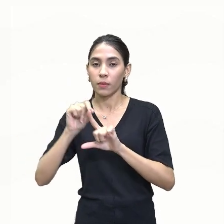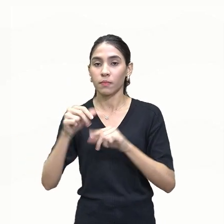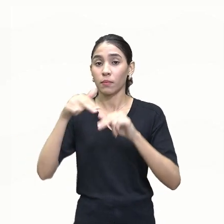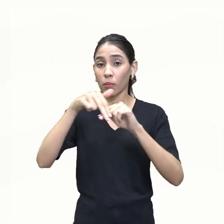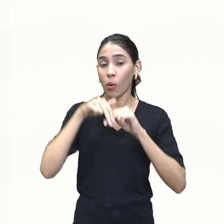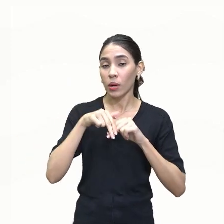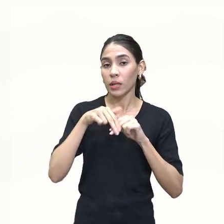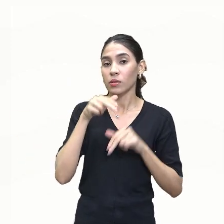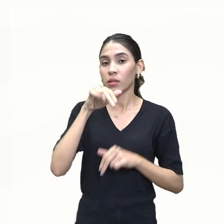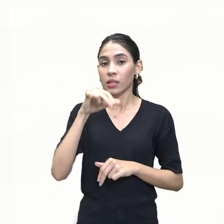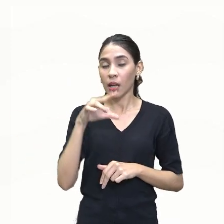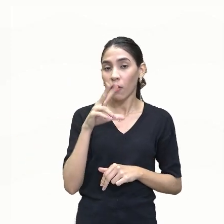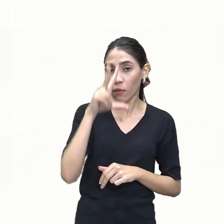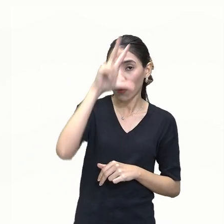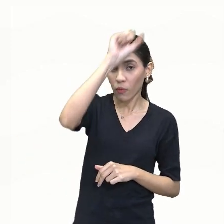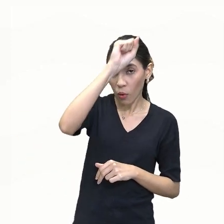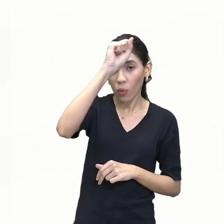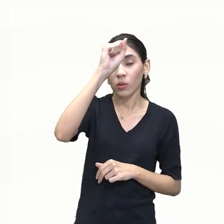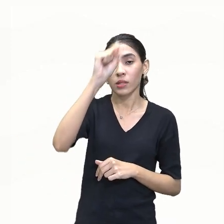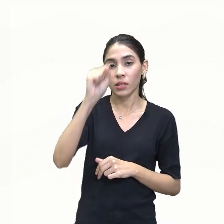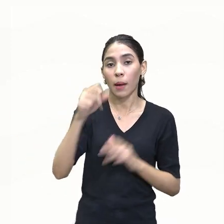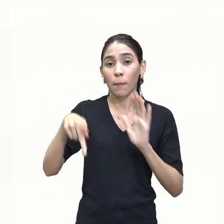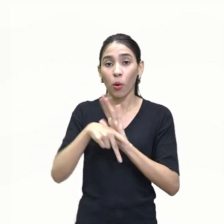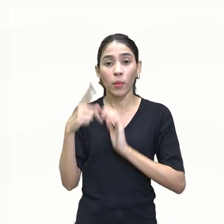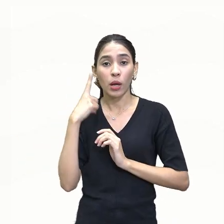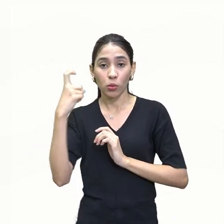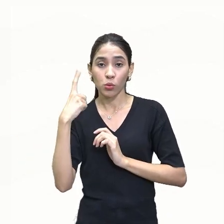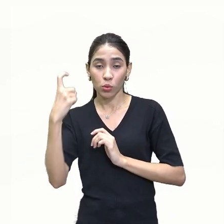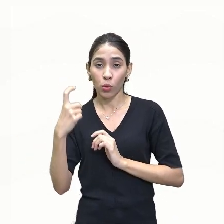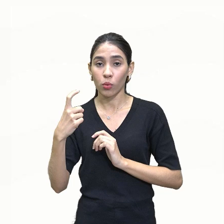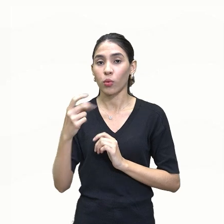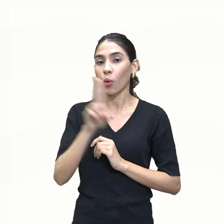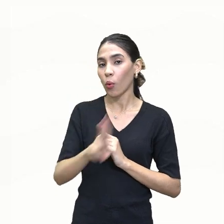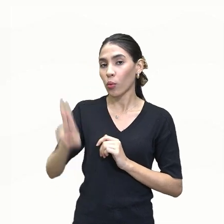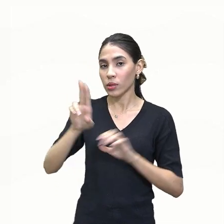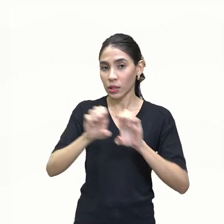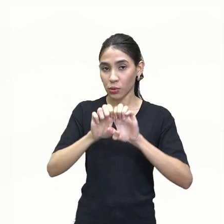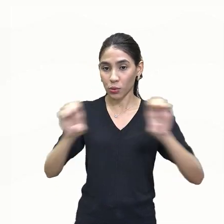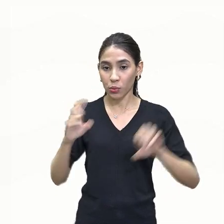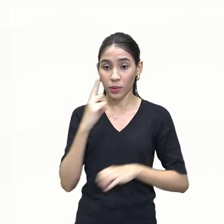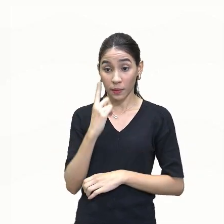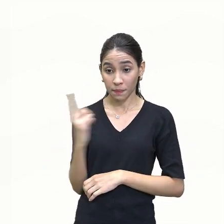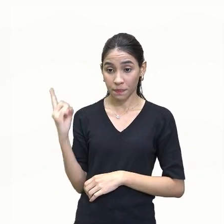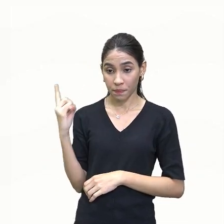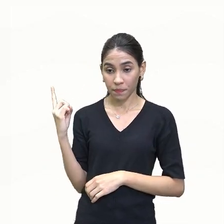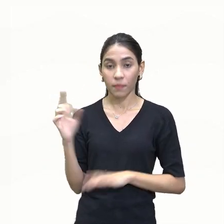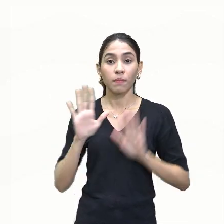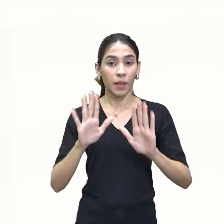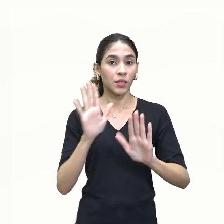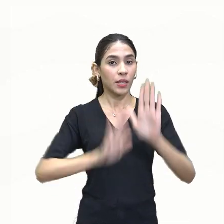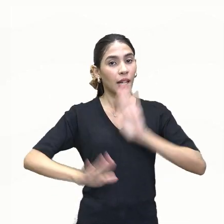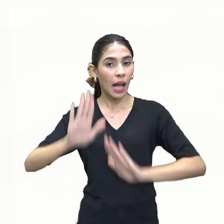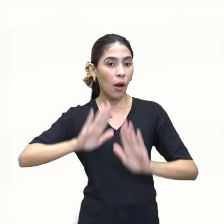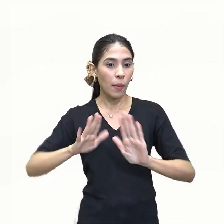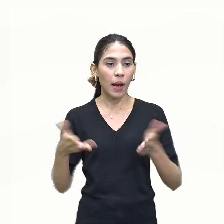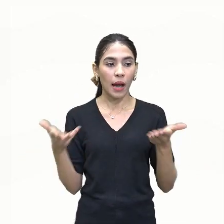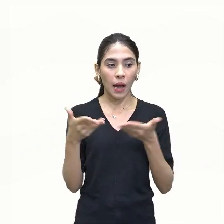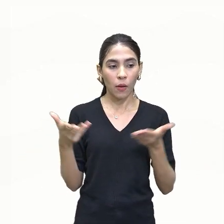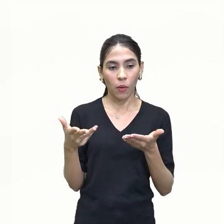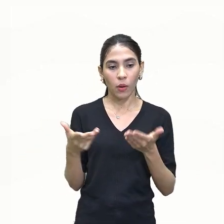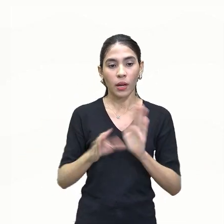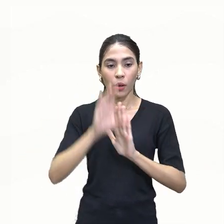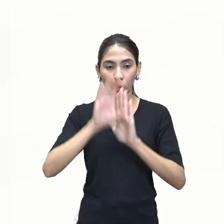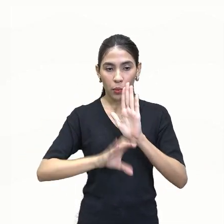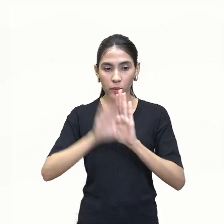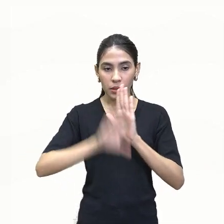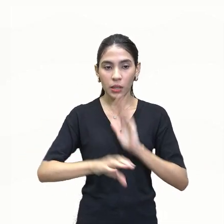do som é definida por essa expressão. Mas calma, muita calma nessa hora, nós vamos agora então ao